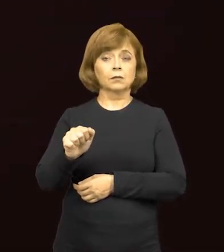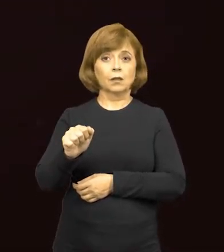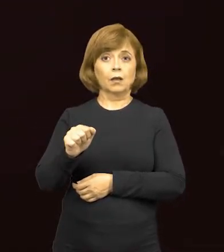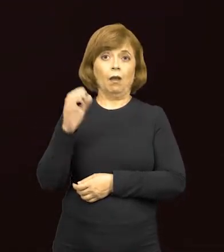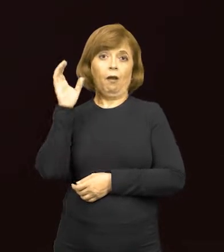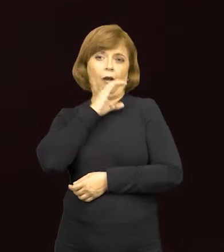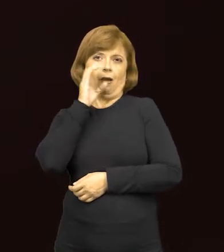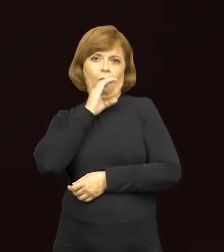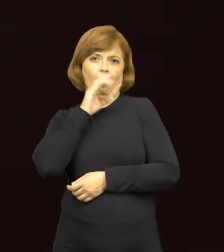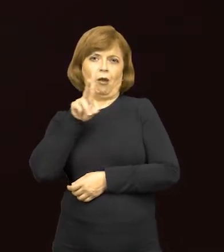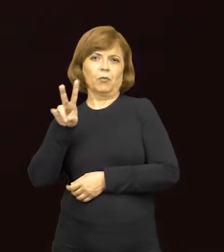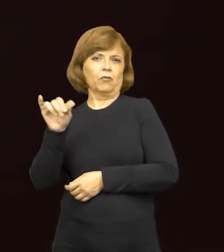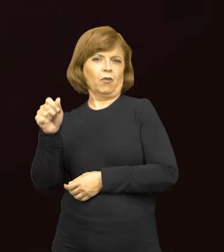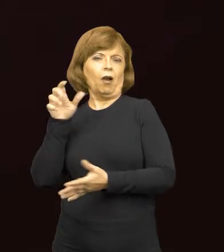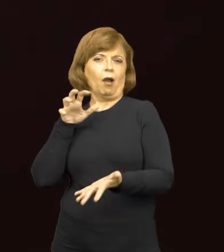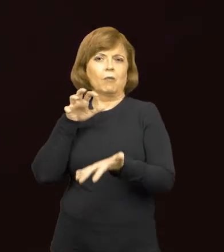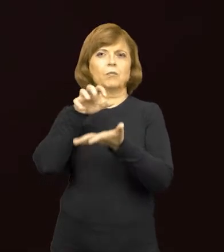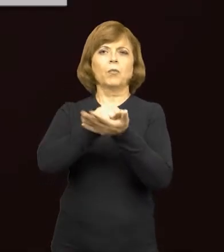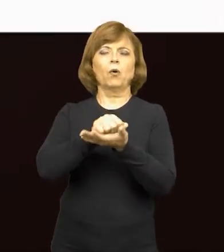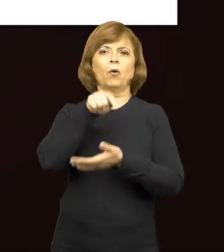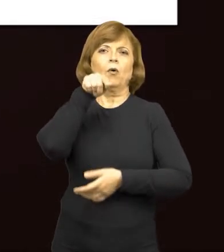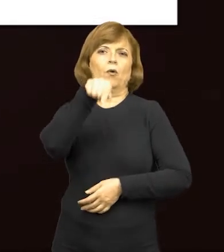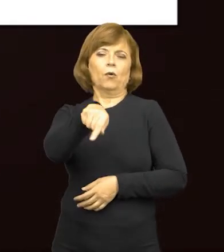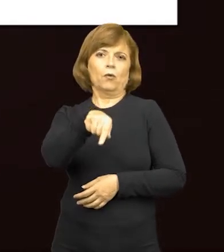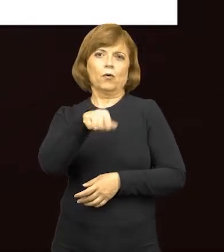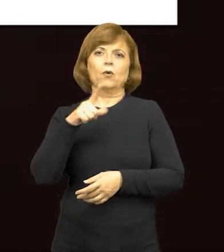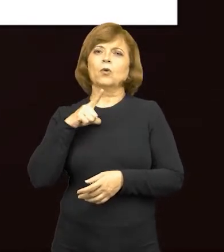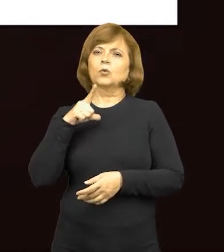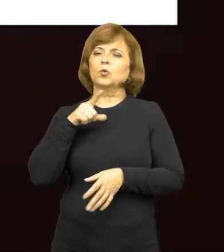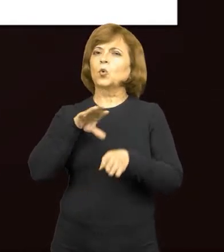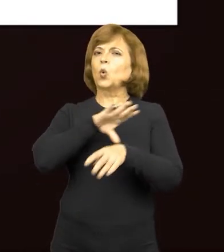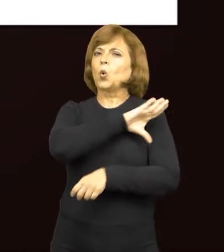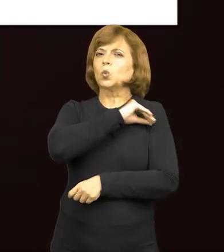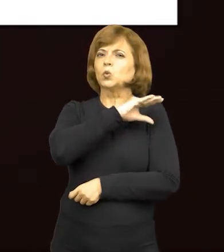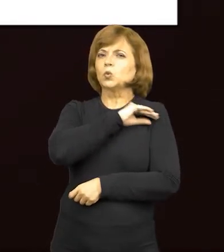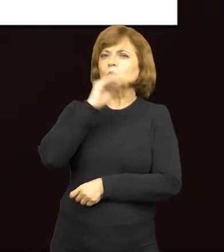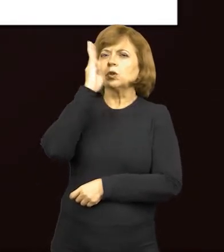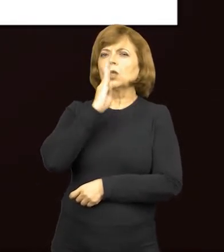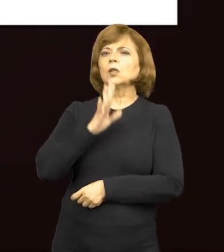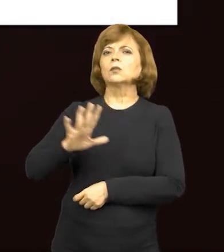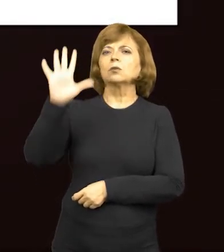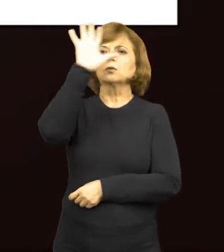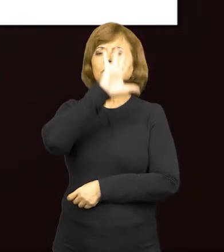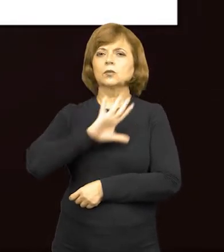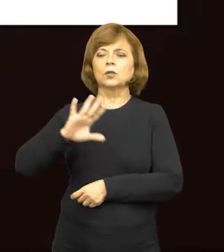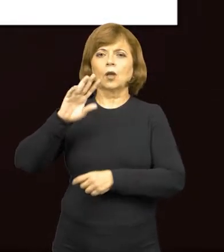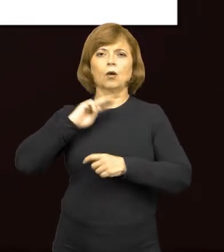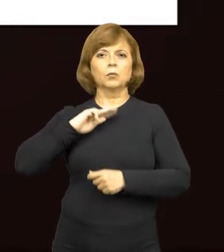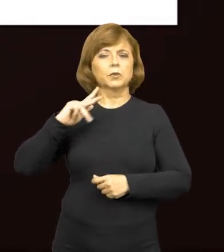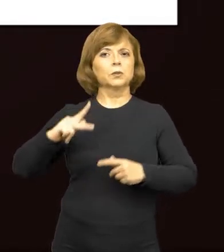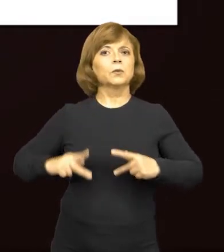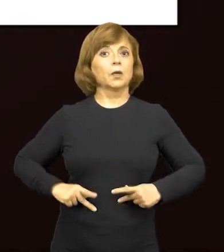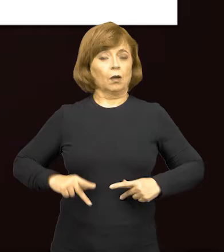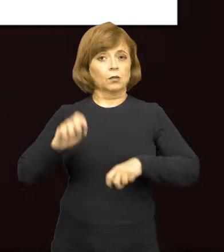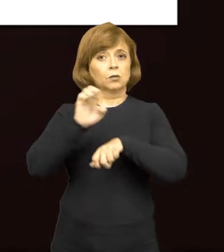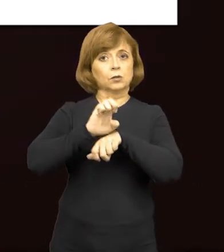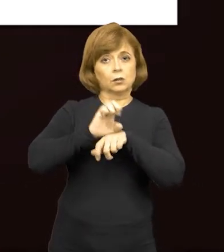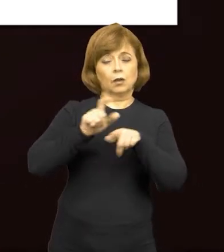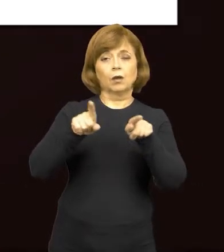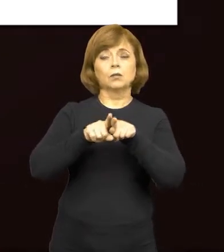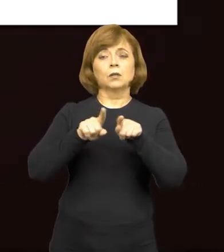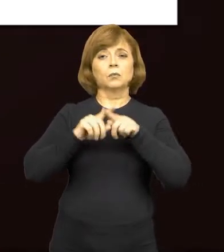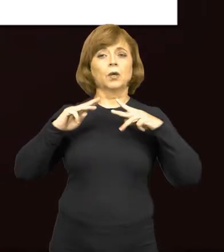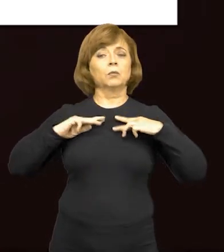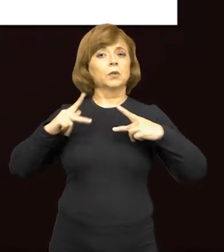a Corregedora tomará posse na presidência do Conselho Nacional de Corregedores-Gerais dos Ministérios Públicos dos Estados e da União,